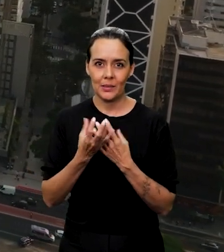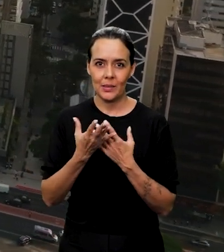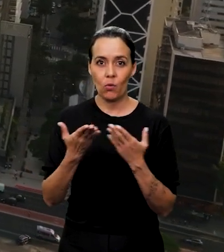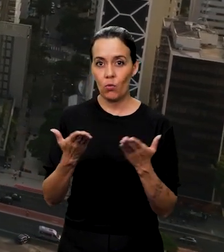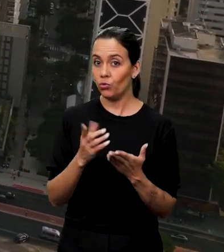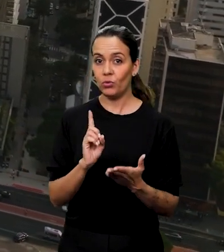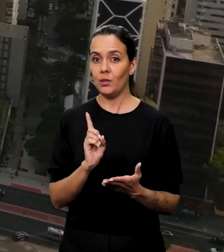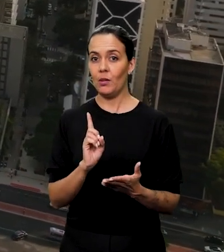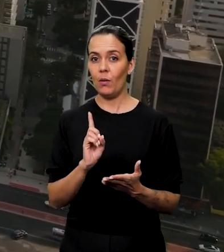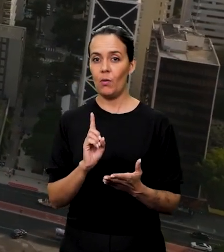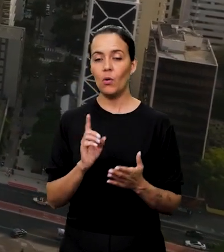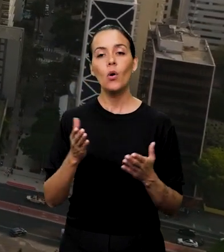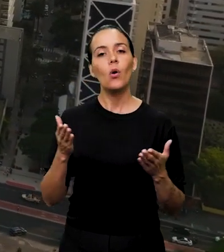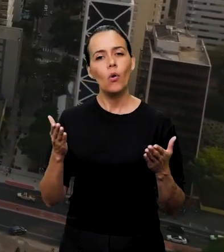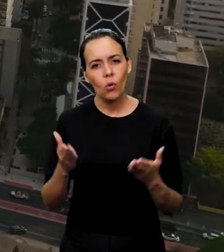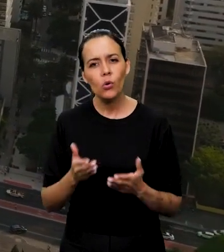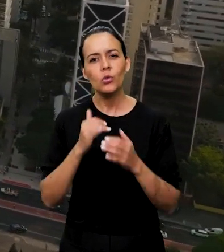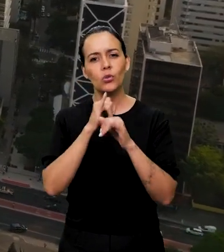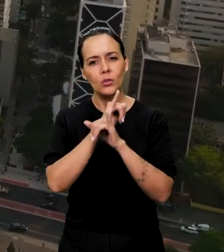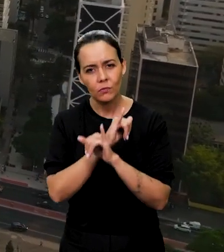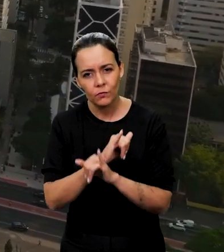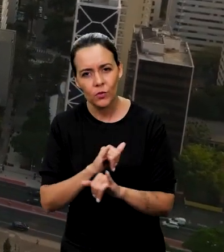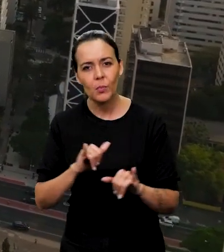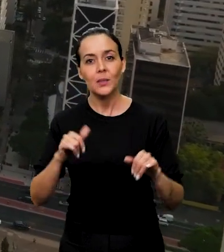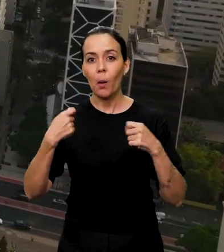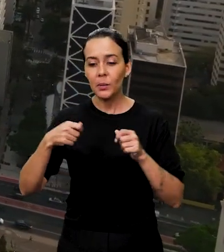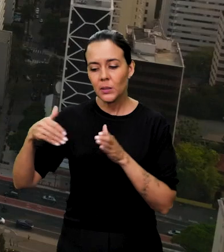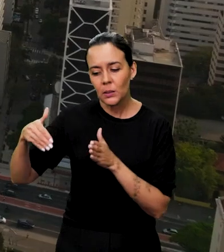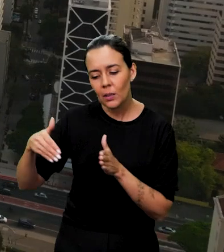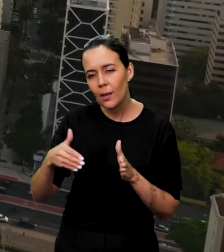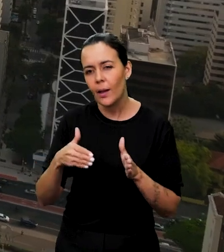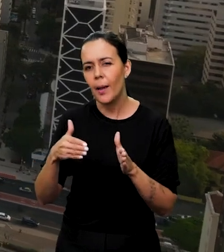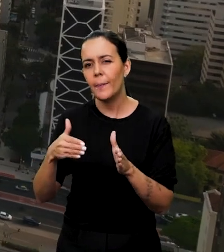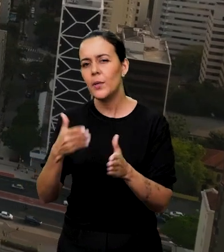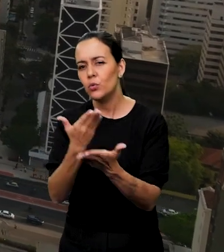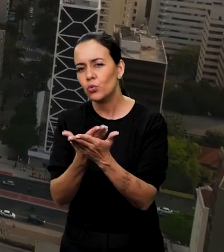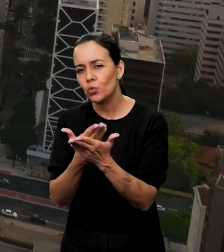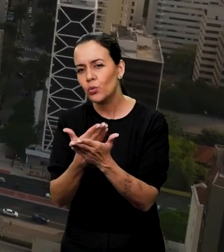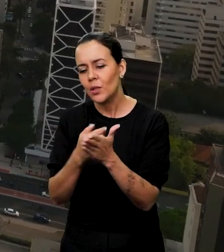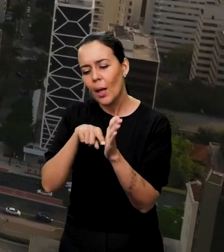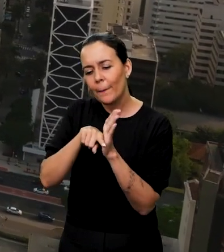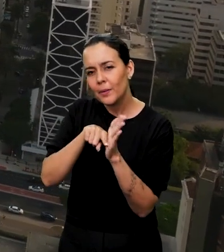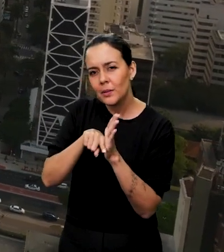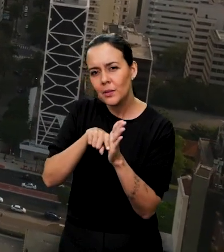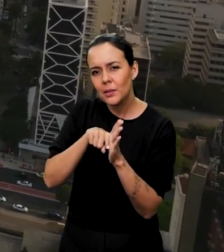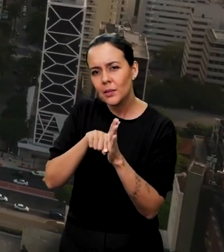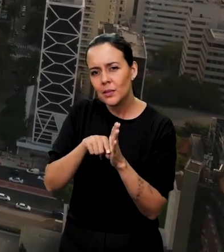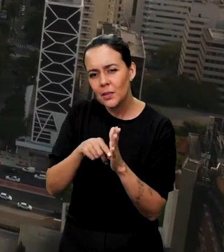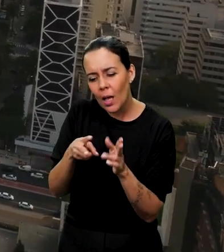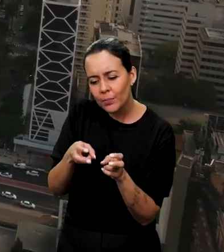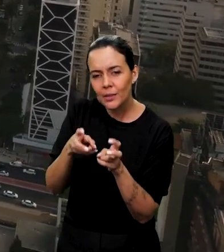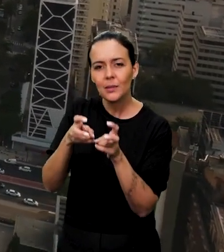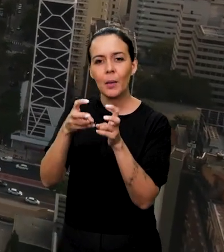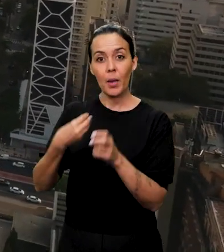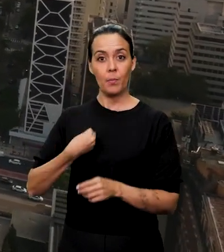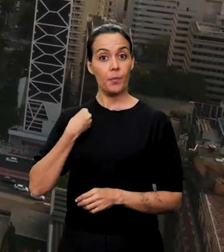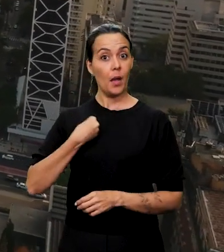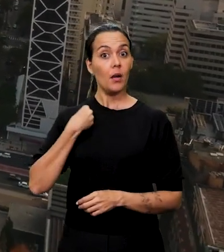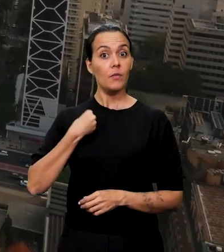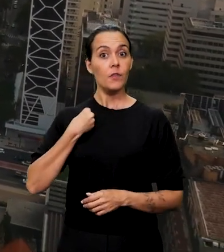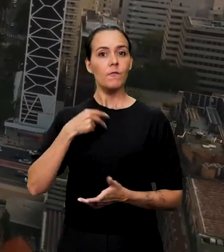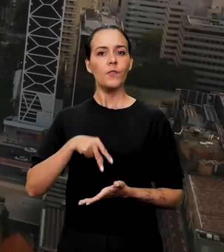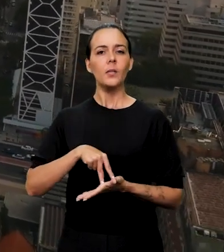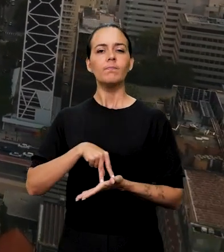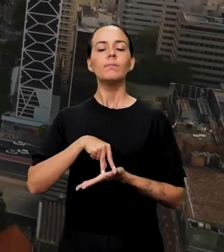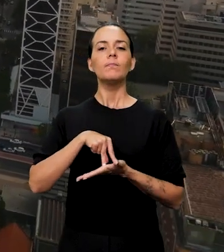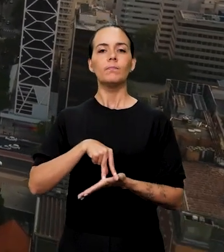propriamente dita, eu acho que a gente ainda tem que percorrer um longo caminho para que ela possa ser vivida de forma mais digna.